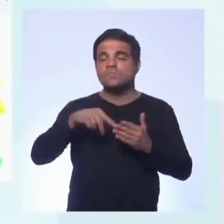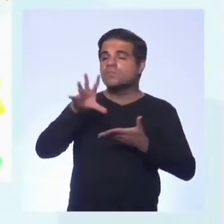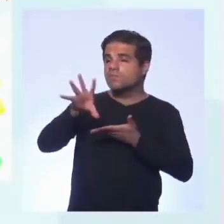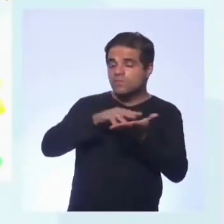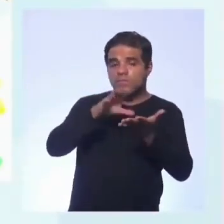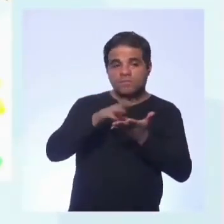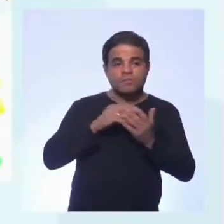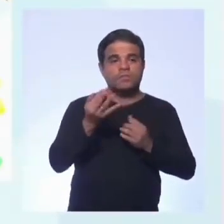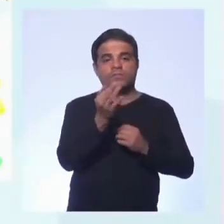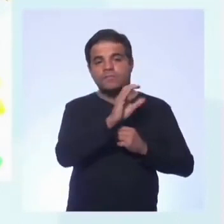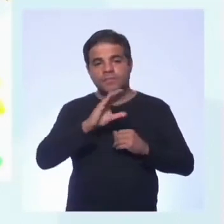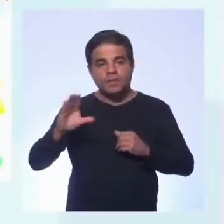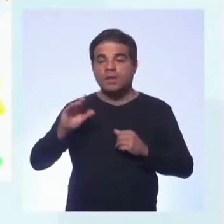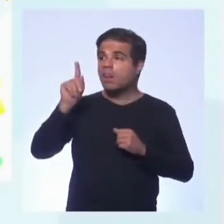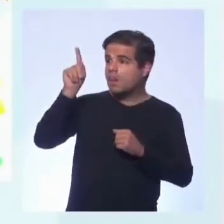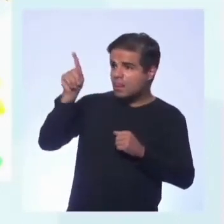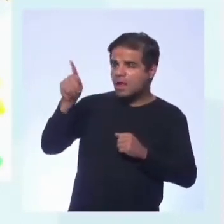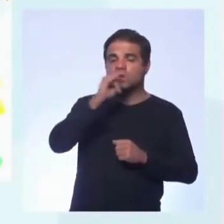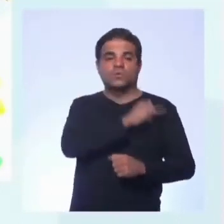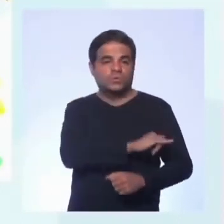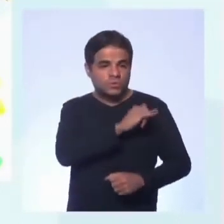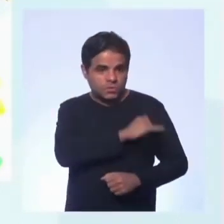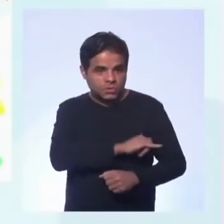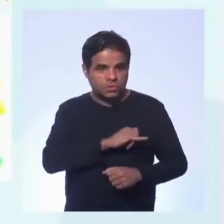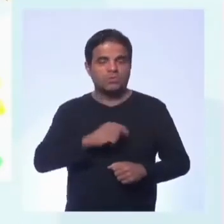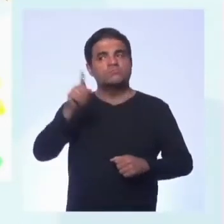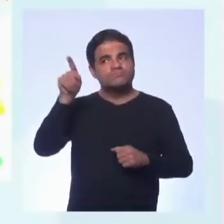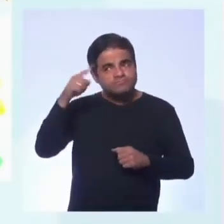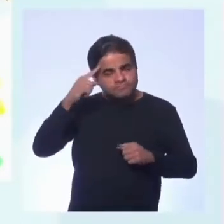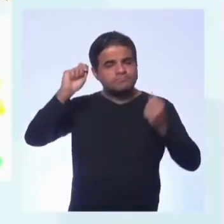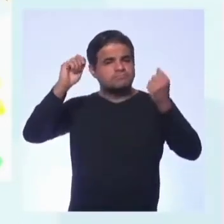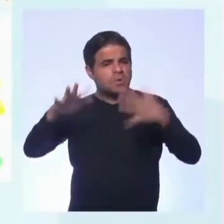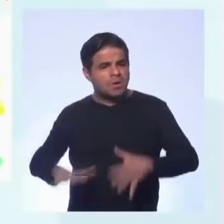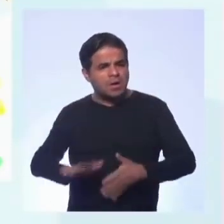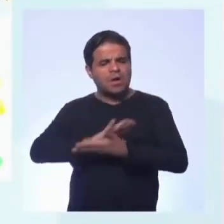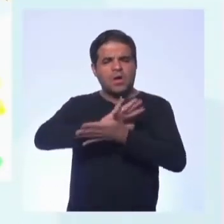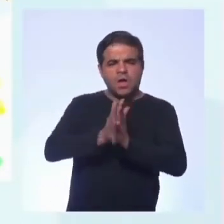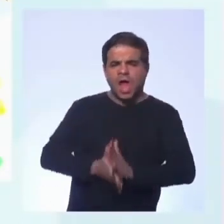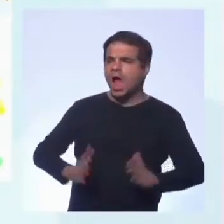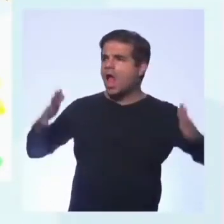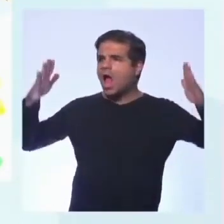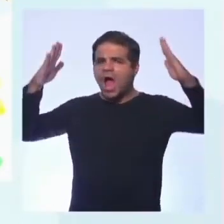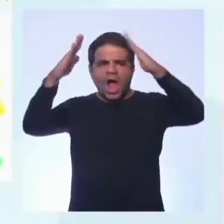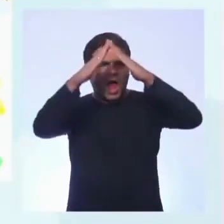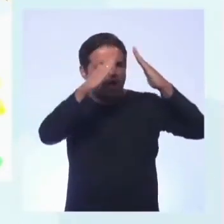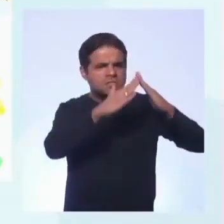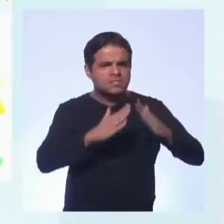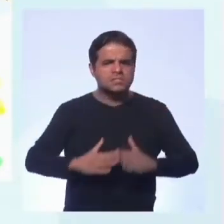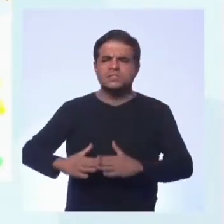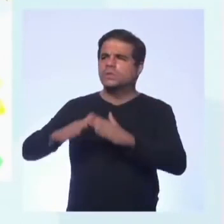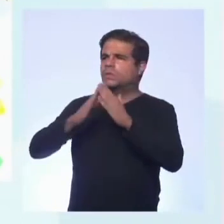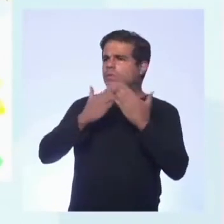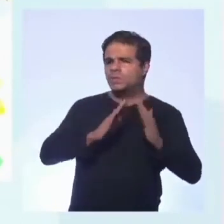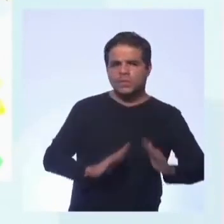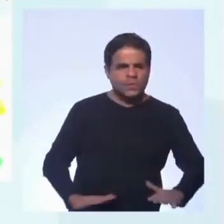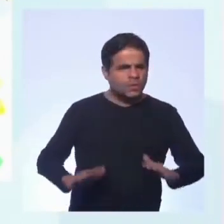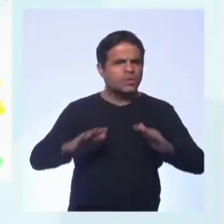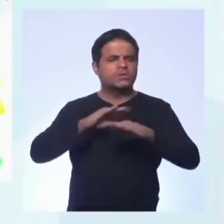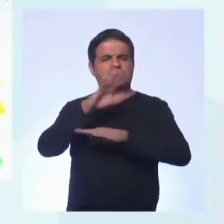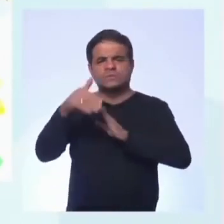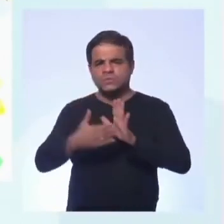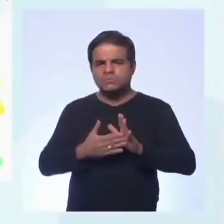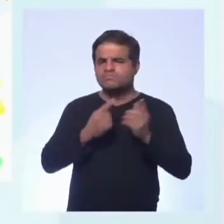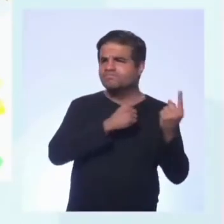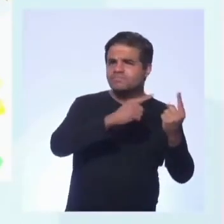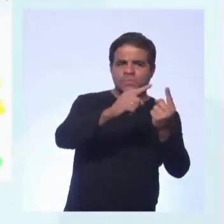os franceses, como lá no Rio de Janeiro, que eles derrubaram os casarões, derrubaram os cortiços, fizeram